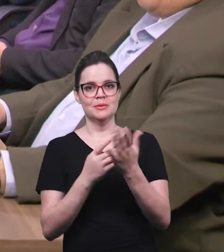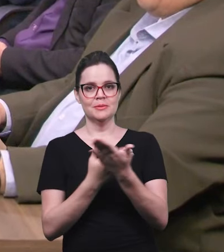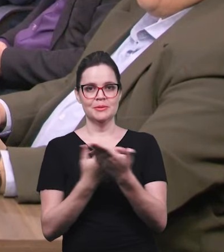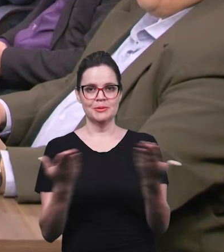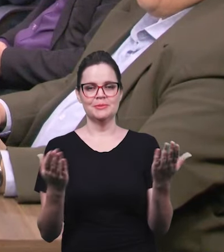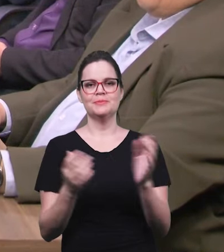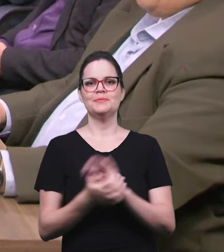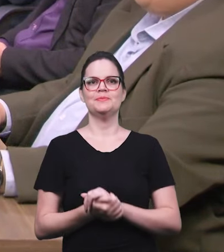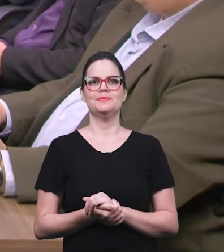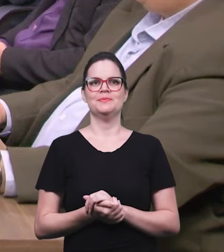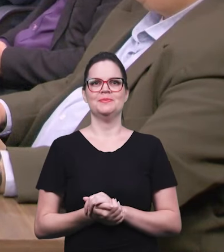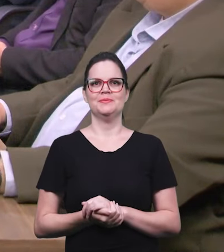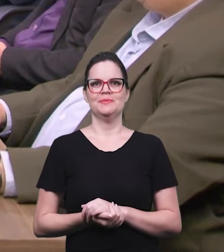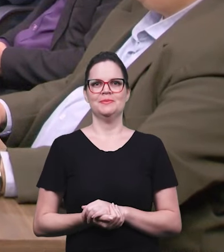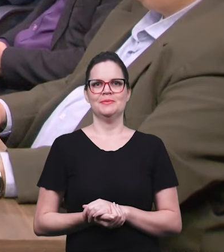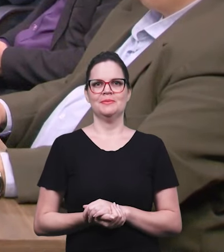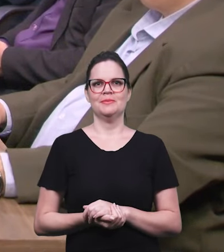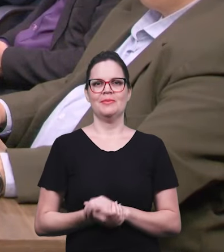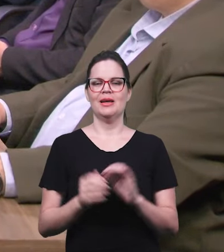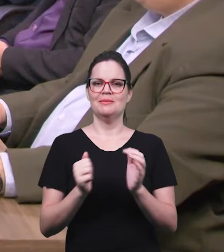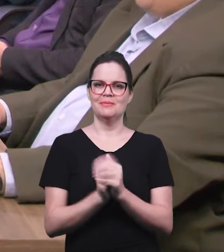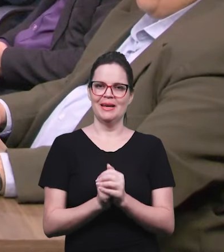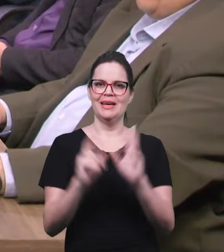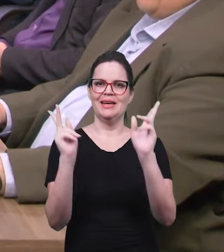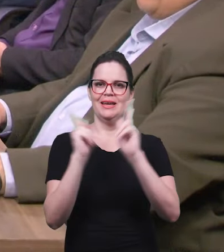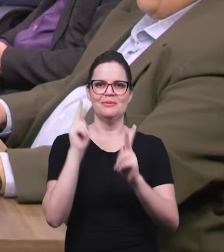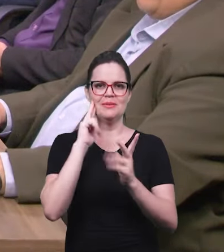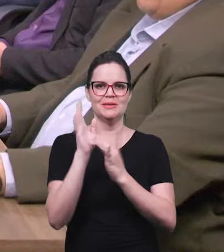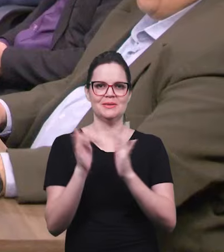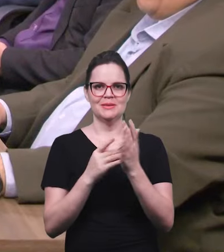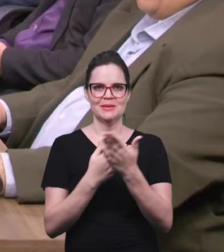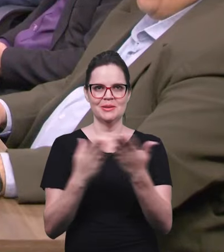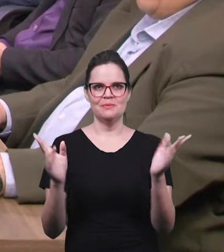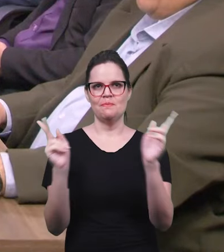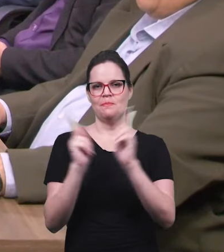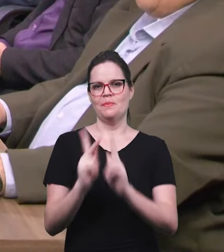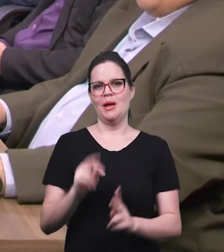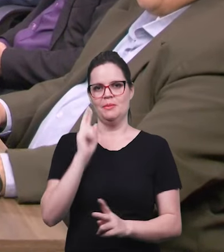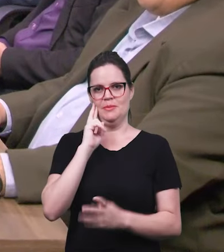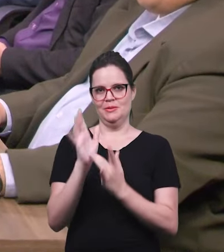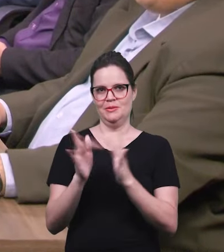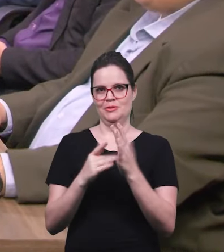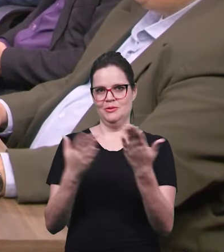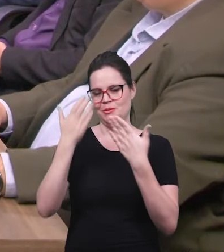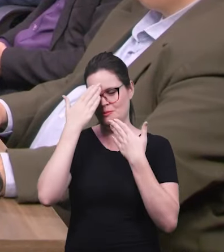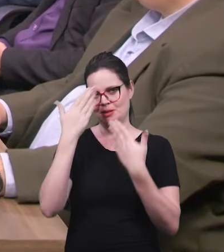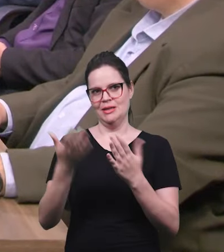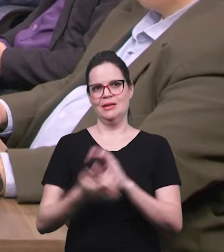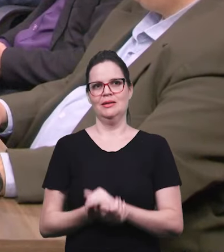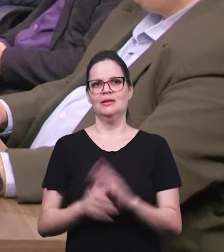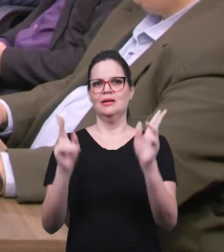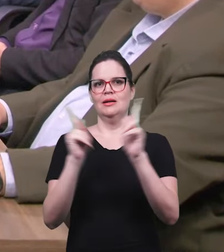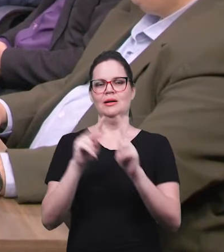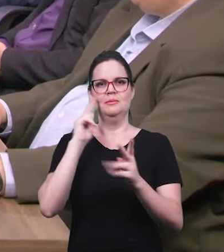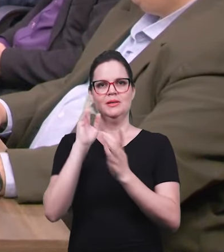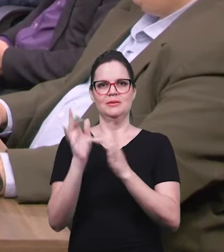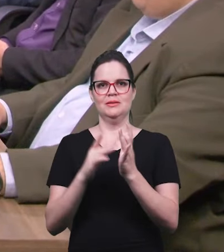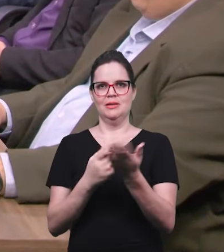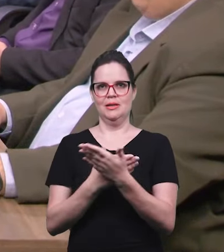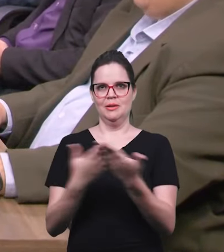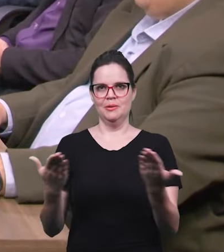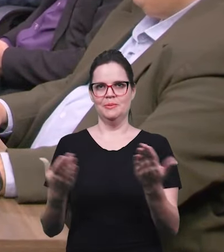Major Wellington. Amém, paz do Senhor, Dr. Fausto. Paz do Senhor, obrigado, William. Paz do Senhor, professor